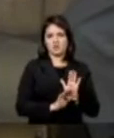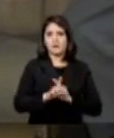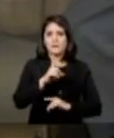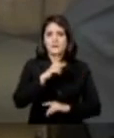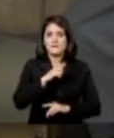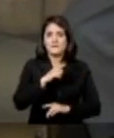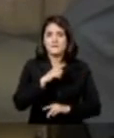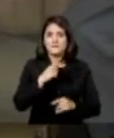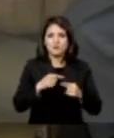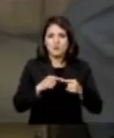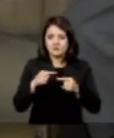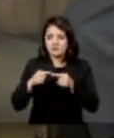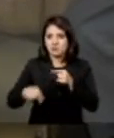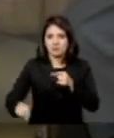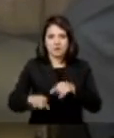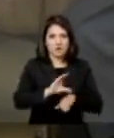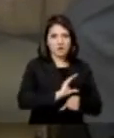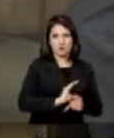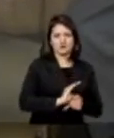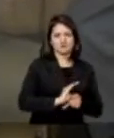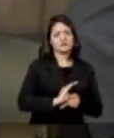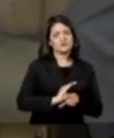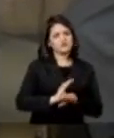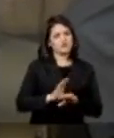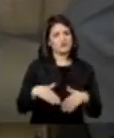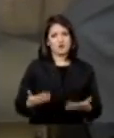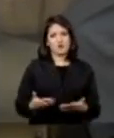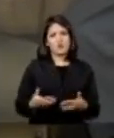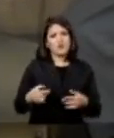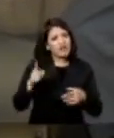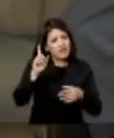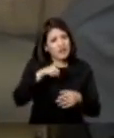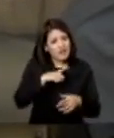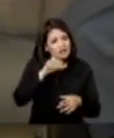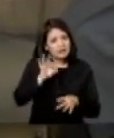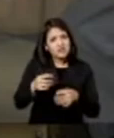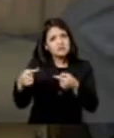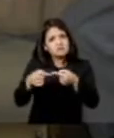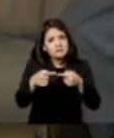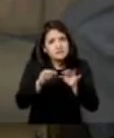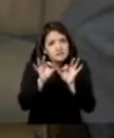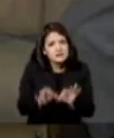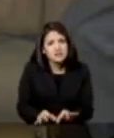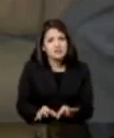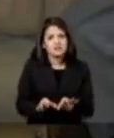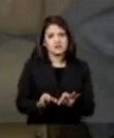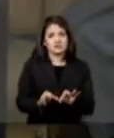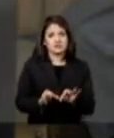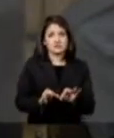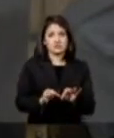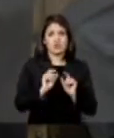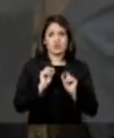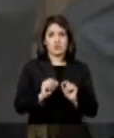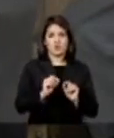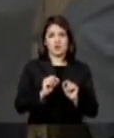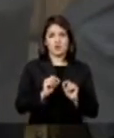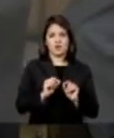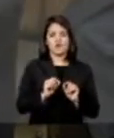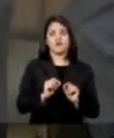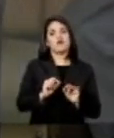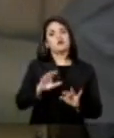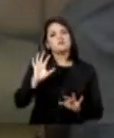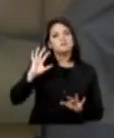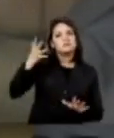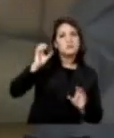cláusula pétrea. Não há conflito principiológico entre a presunção de inocência e